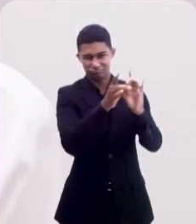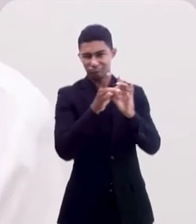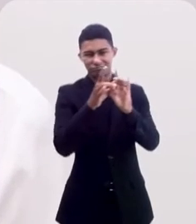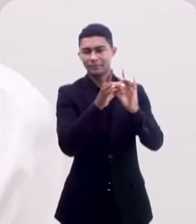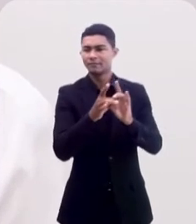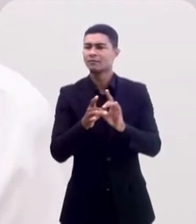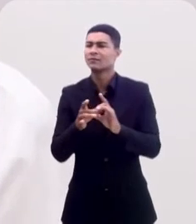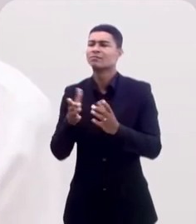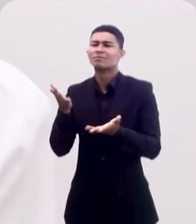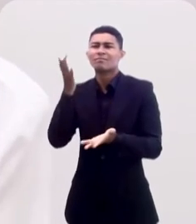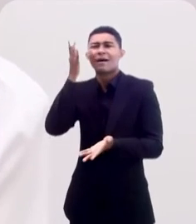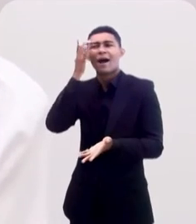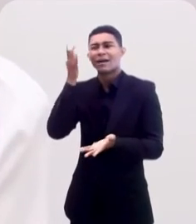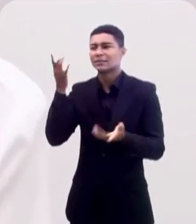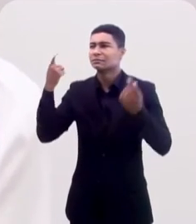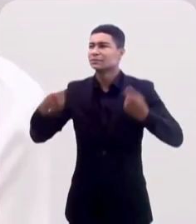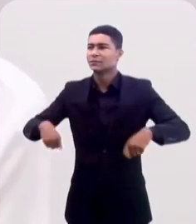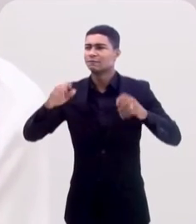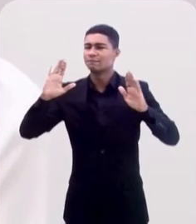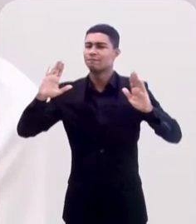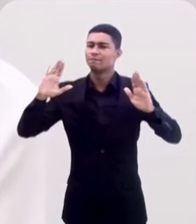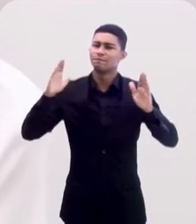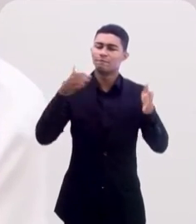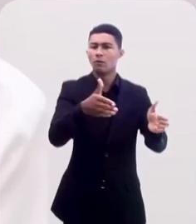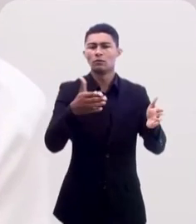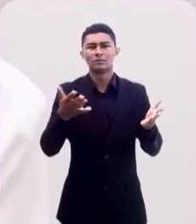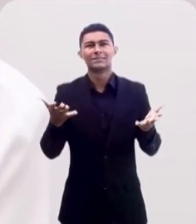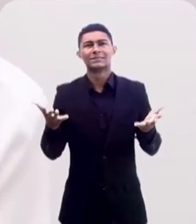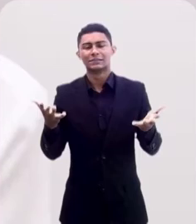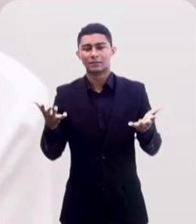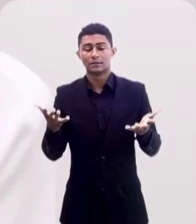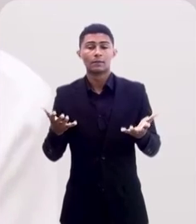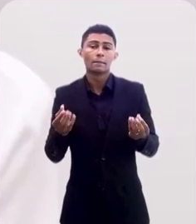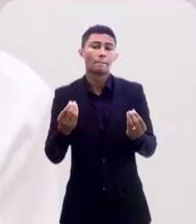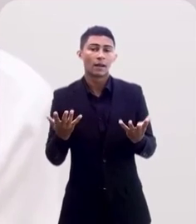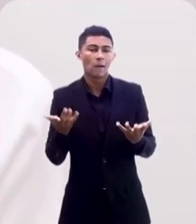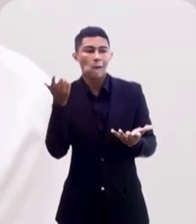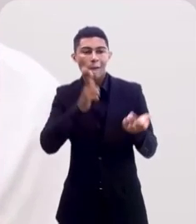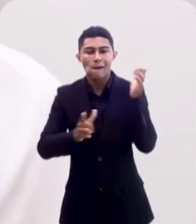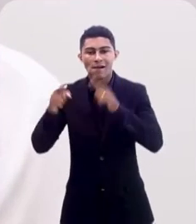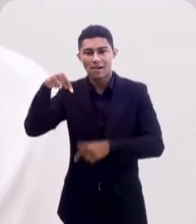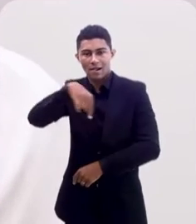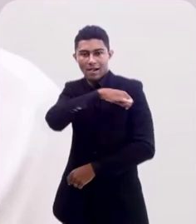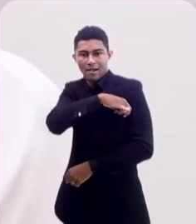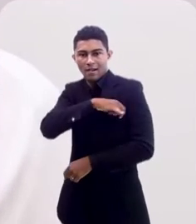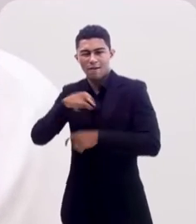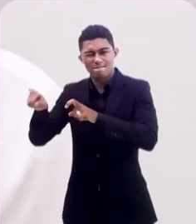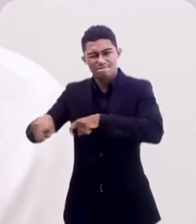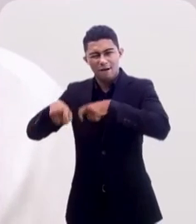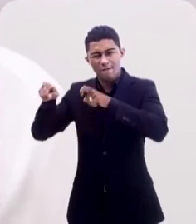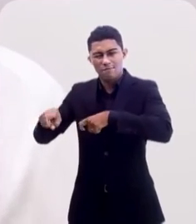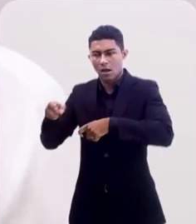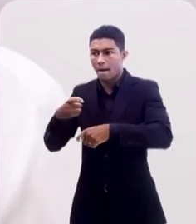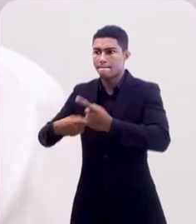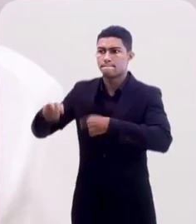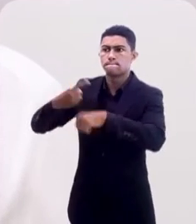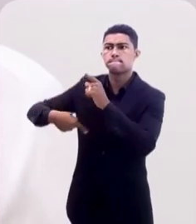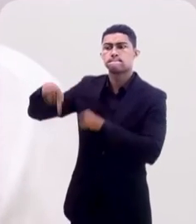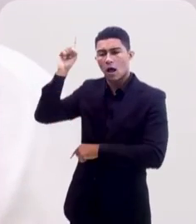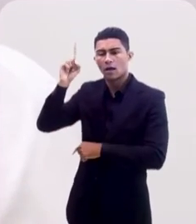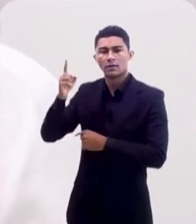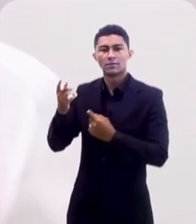demandas, é necessário focar para a gente desenvolver agricultura aqui no estado do Rio de Janeiro? Aí a gente vai